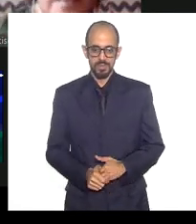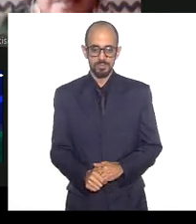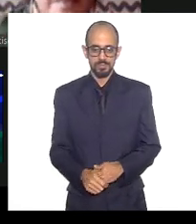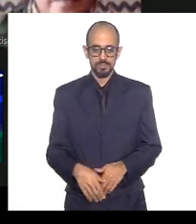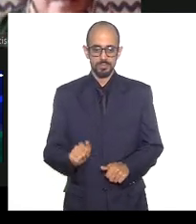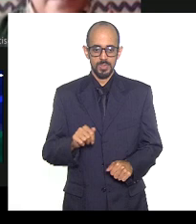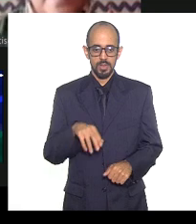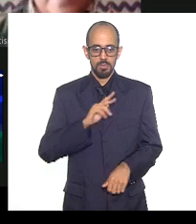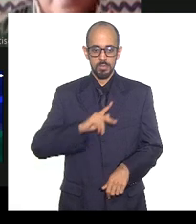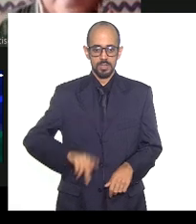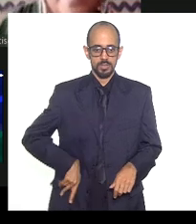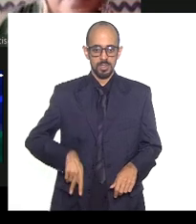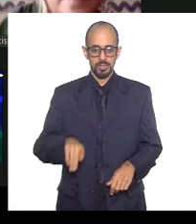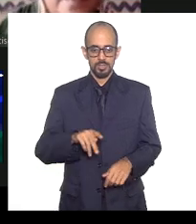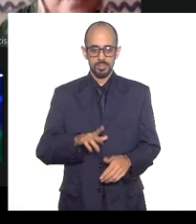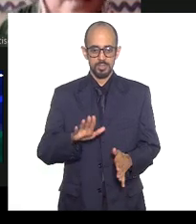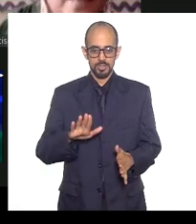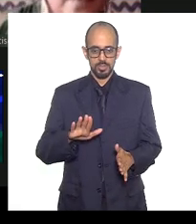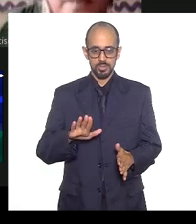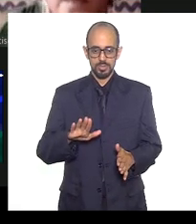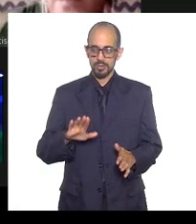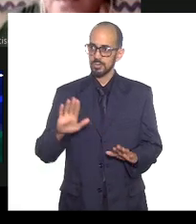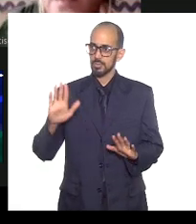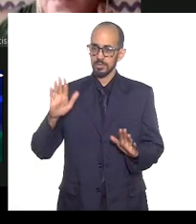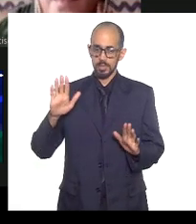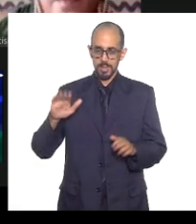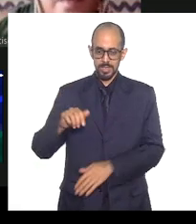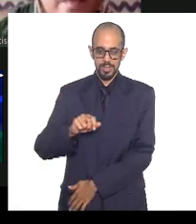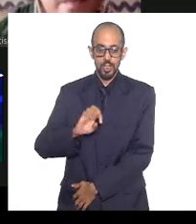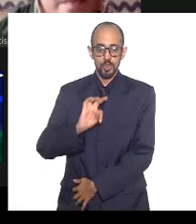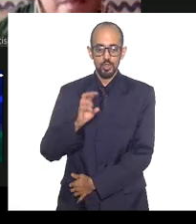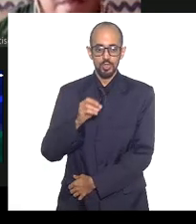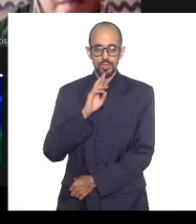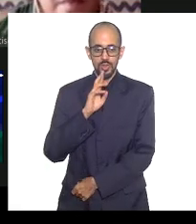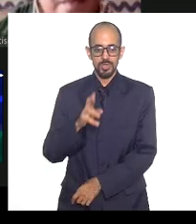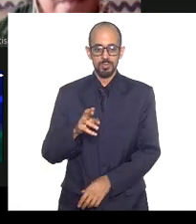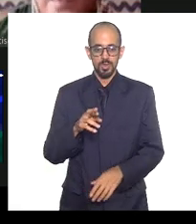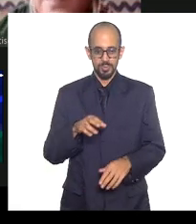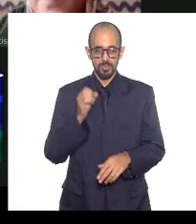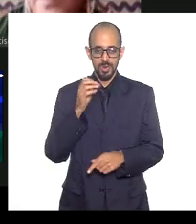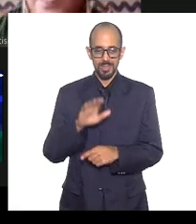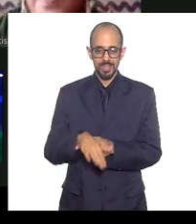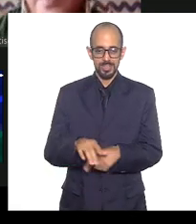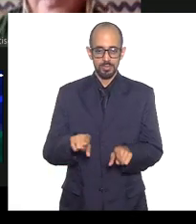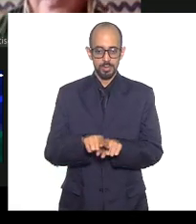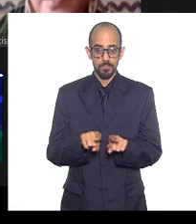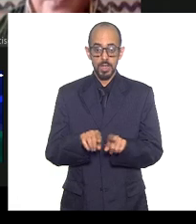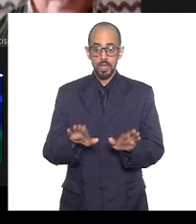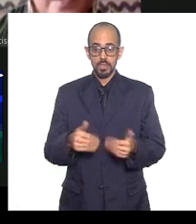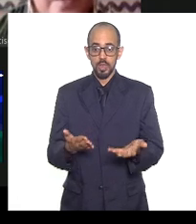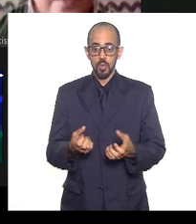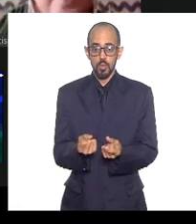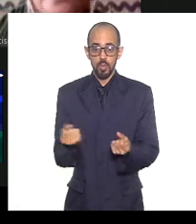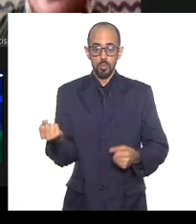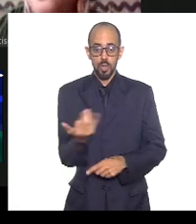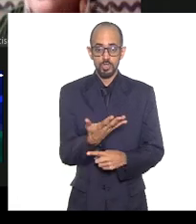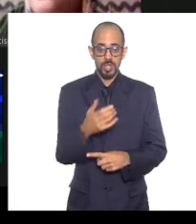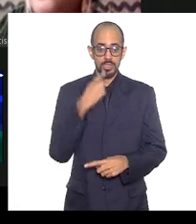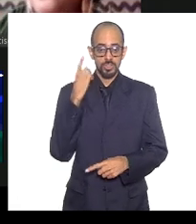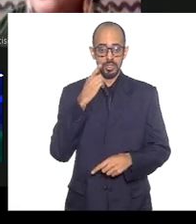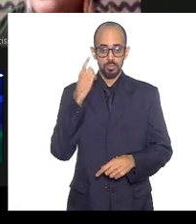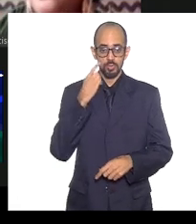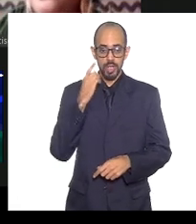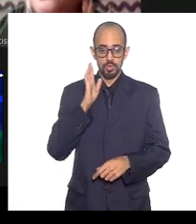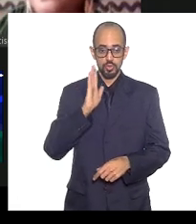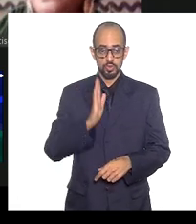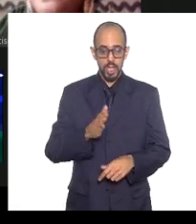Presidente, pede para me dar licença. Terça-feira estamos juntos lá. Vamos lá. Havendo número legal e sob a proteção de Deus, iniciamos